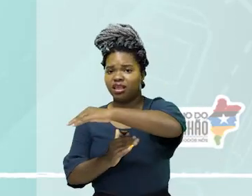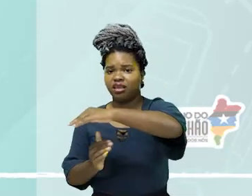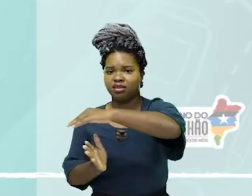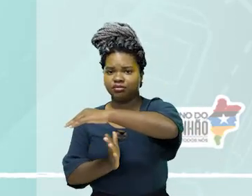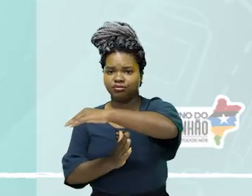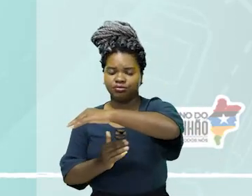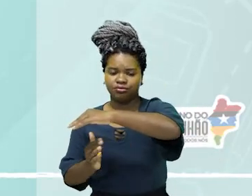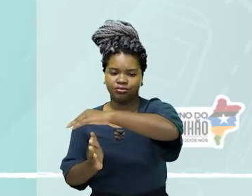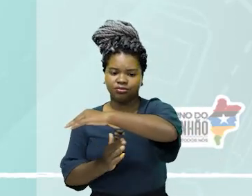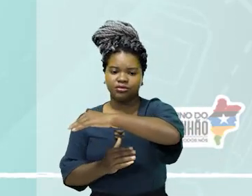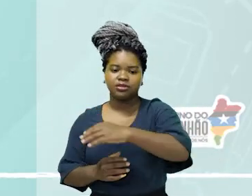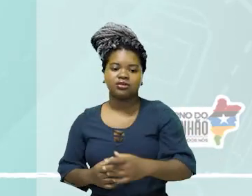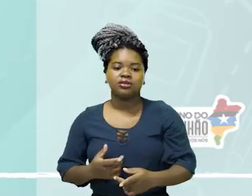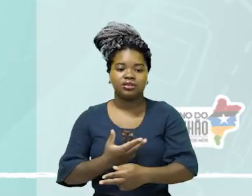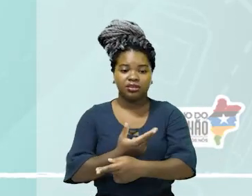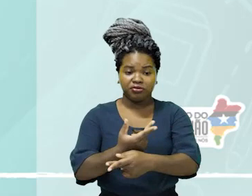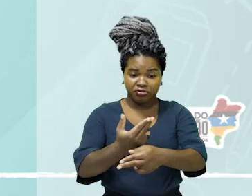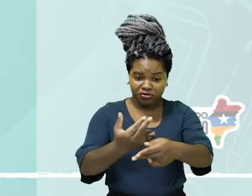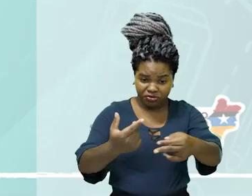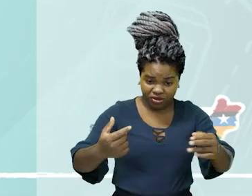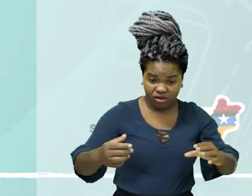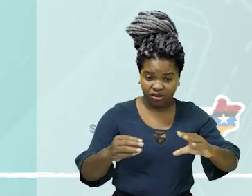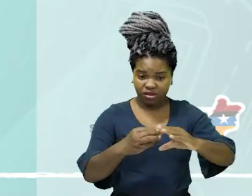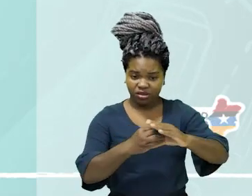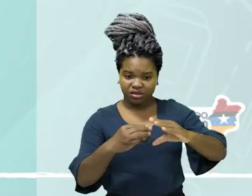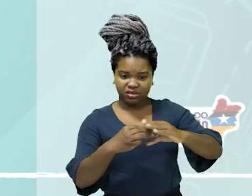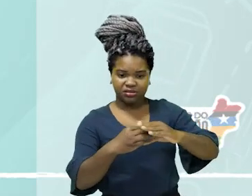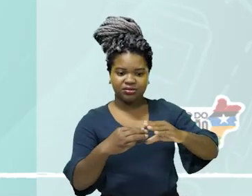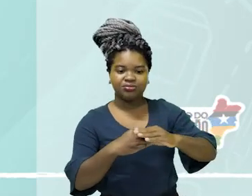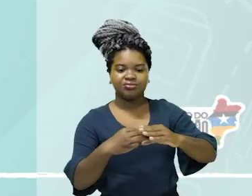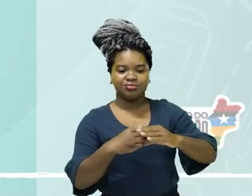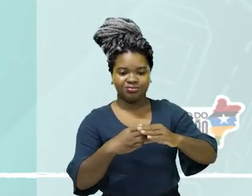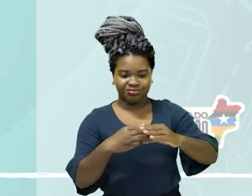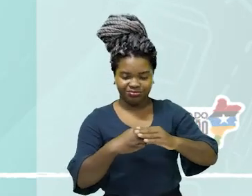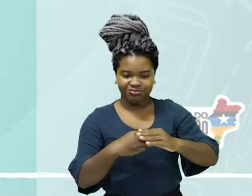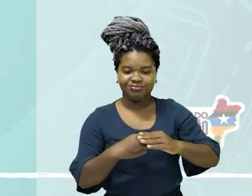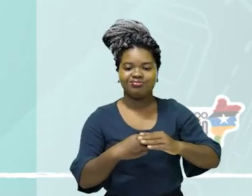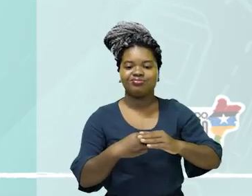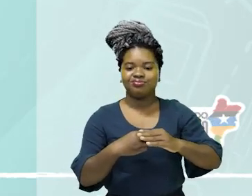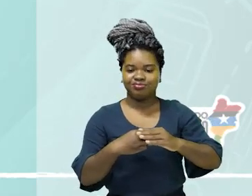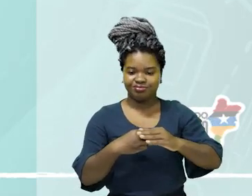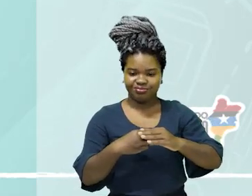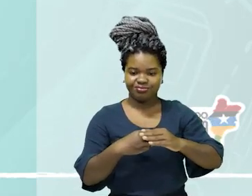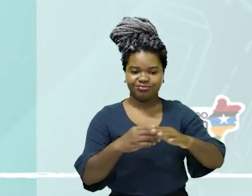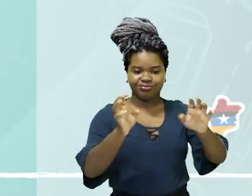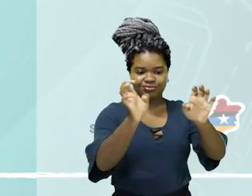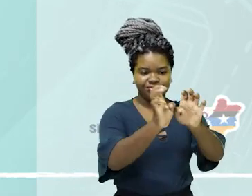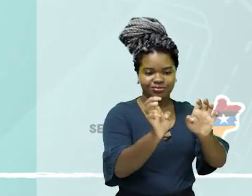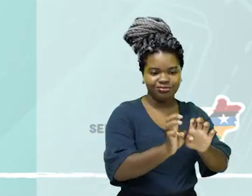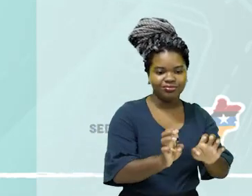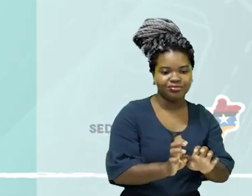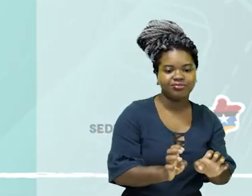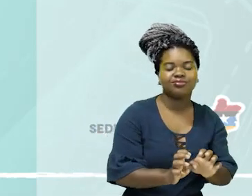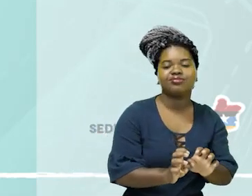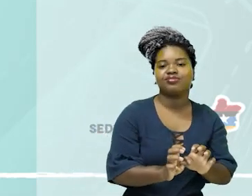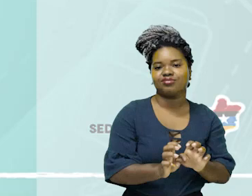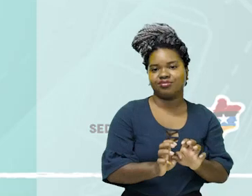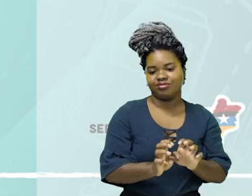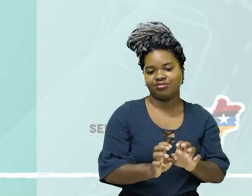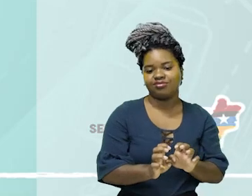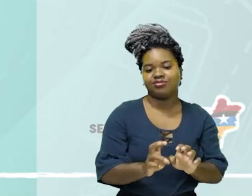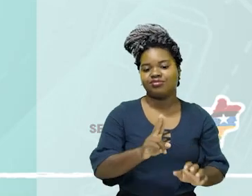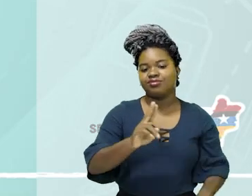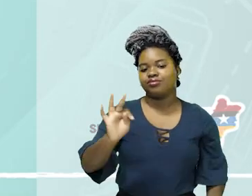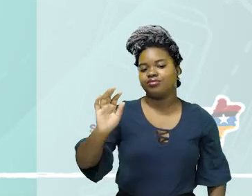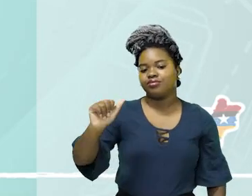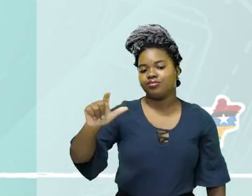algas multicelulares, elas formam filamentos, lâminas ou estruturas compactas, chamada de